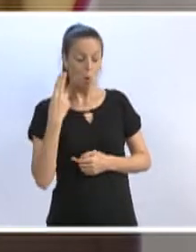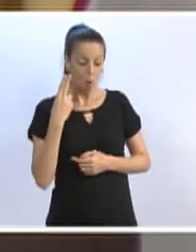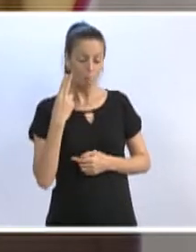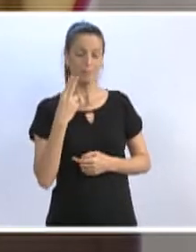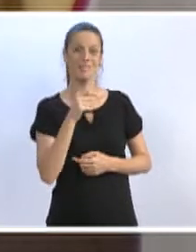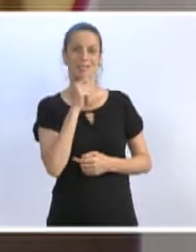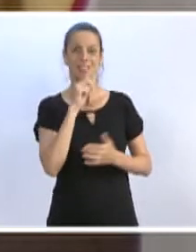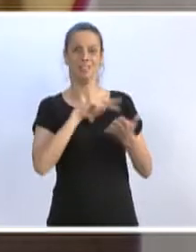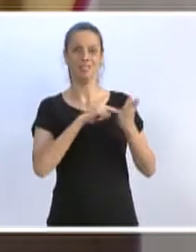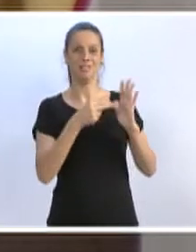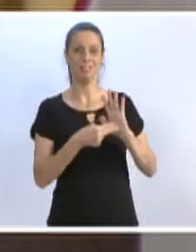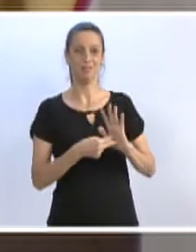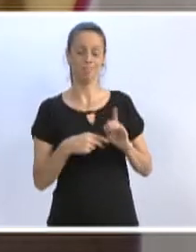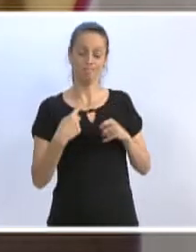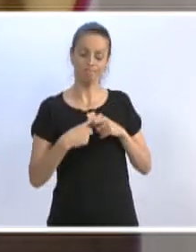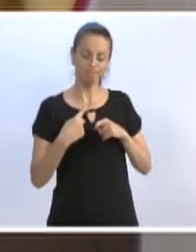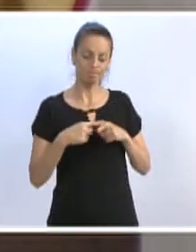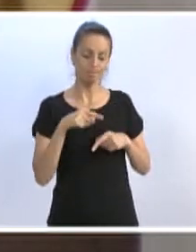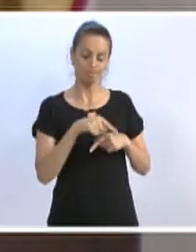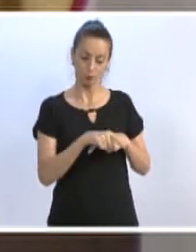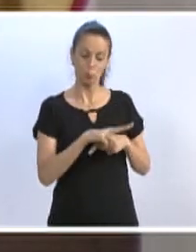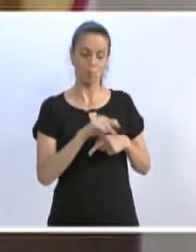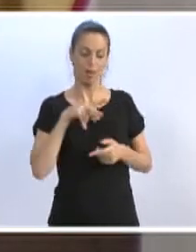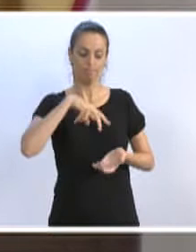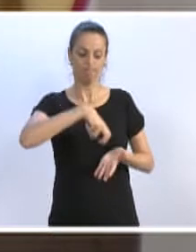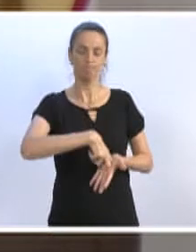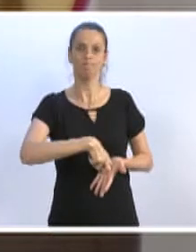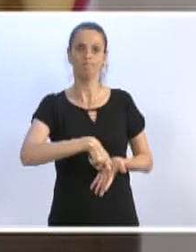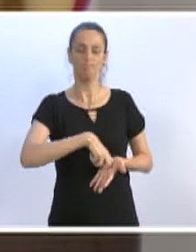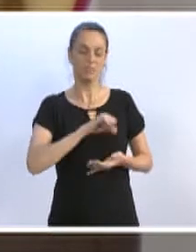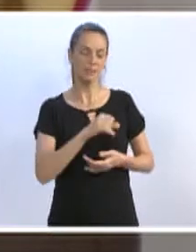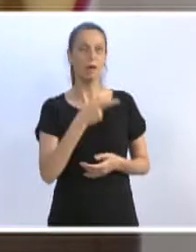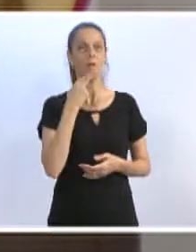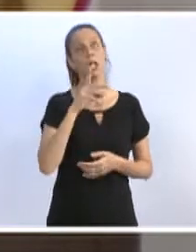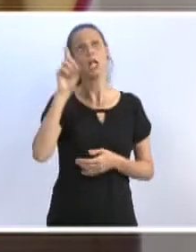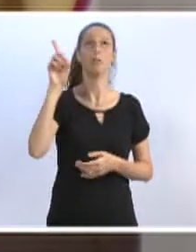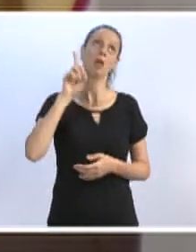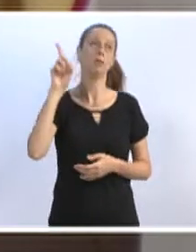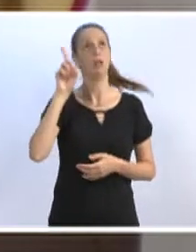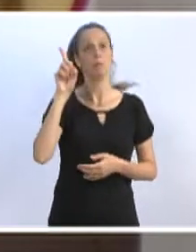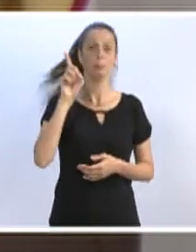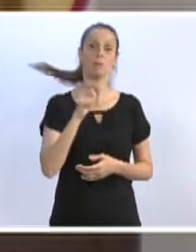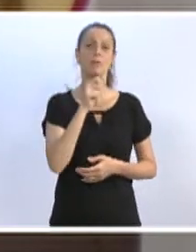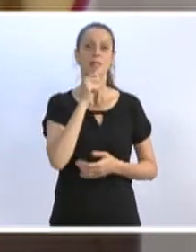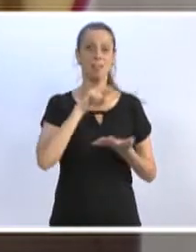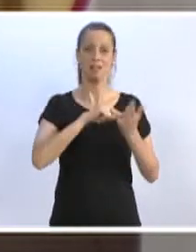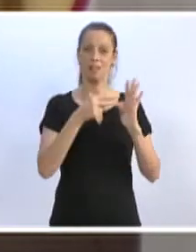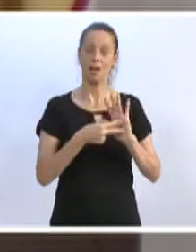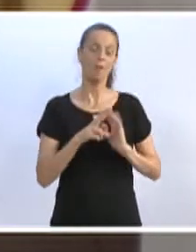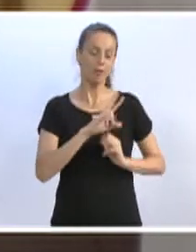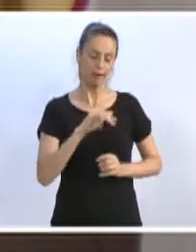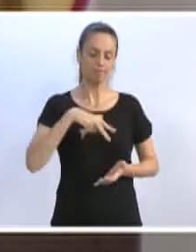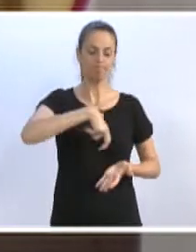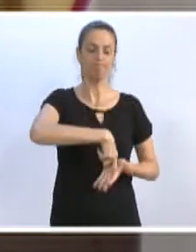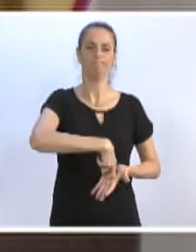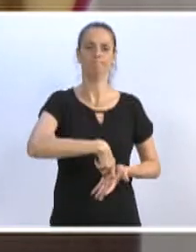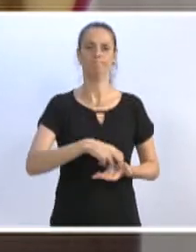o Senhor não deixará sem castigo quem pronunciar seu nome em vão.